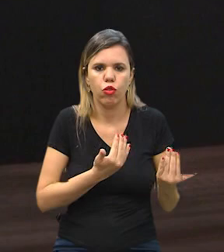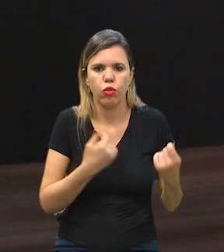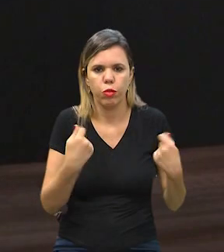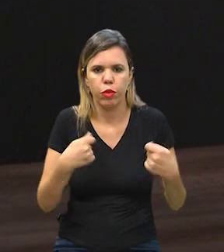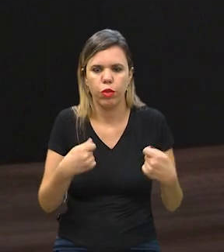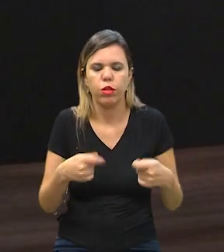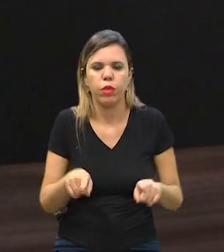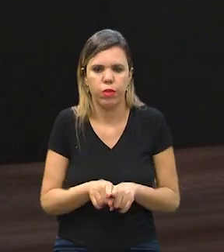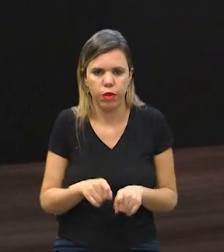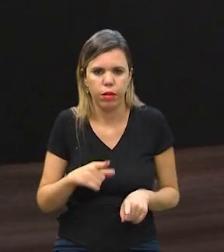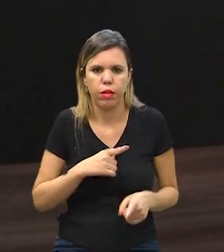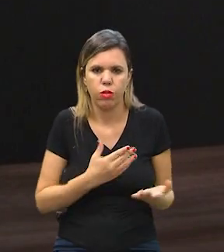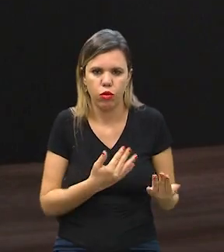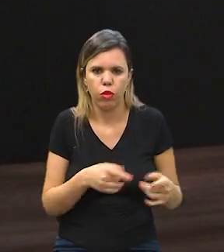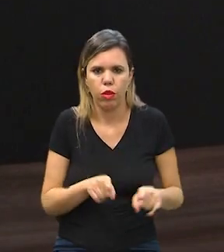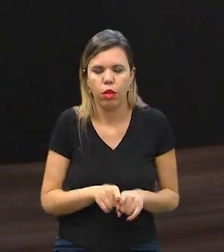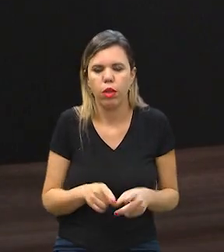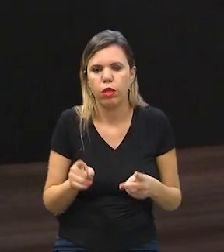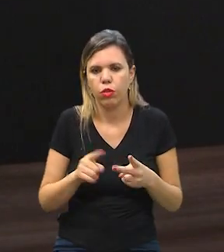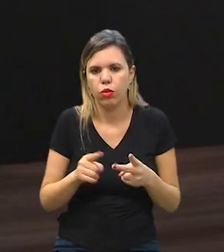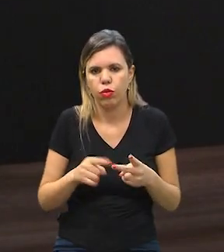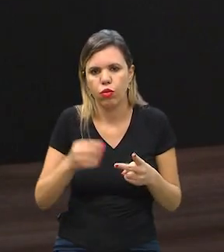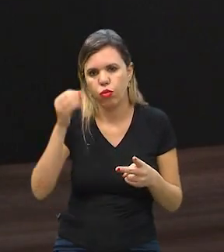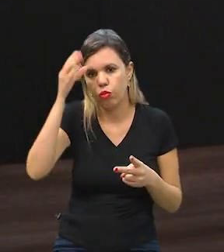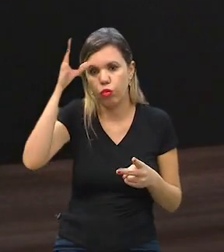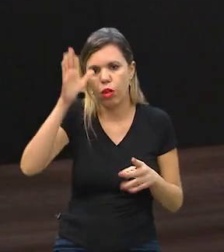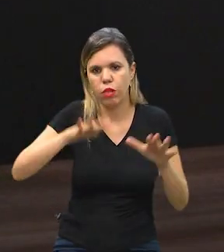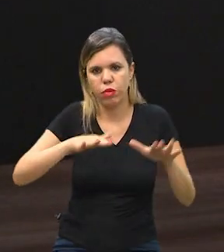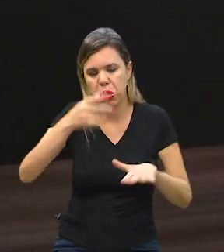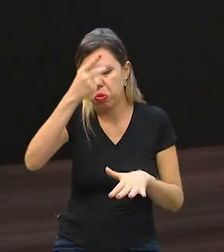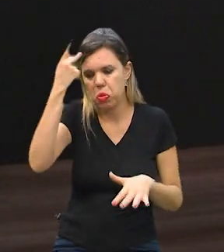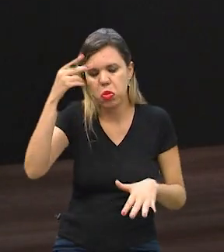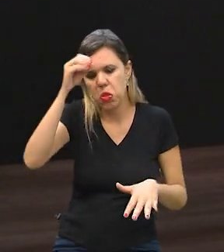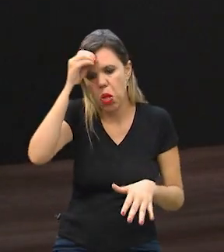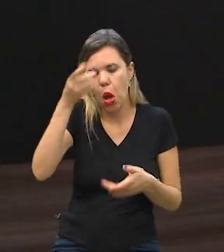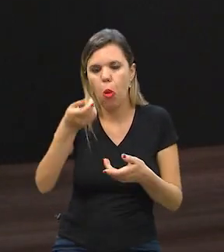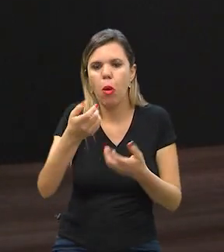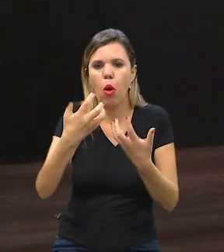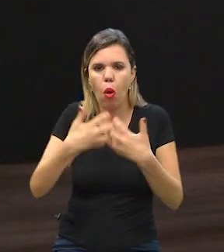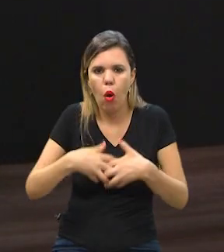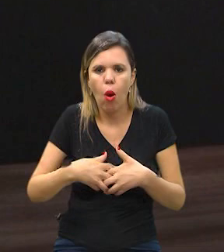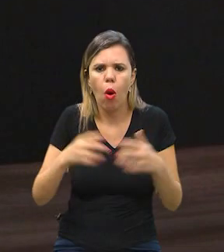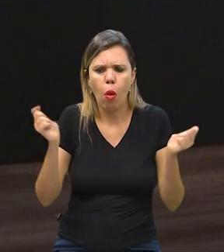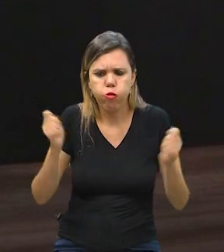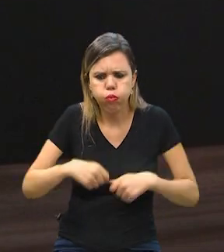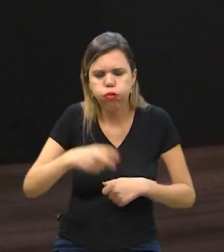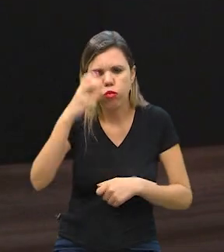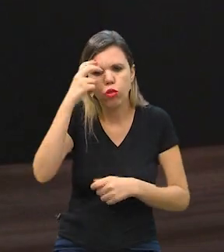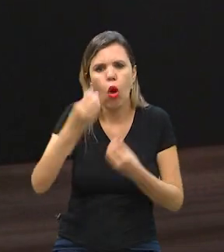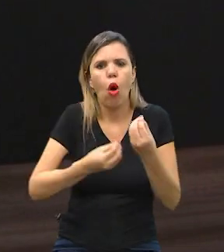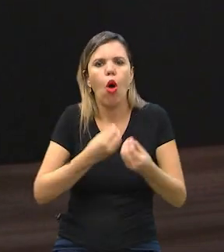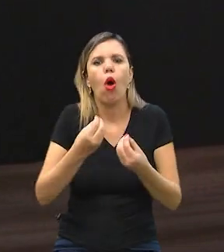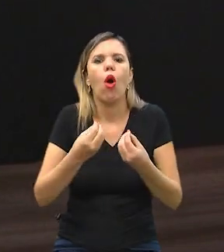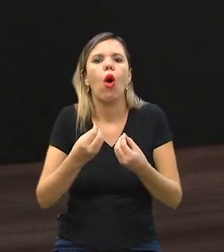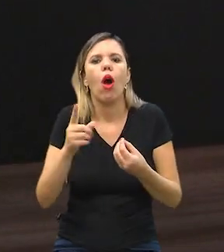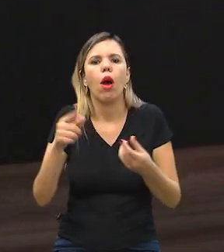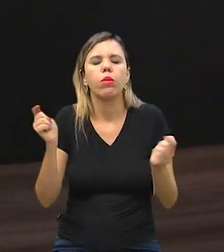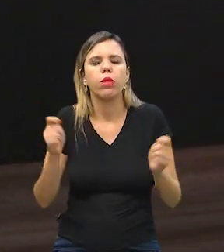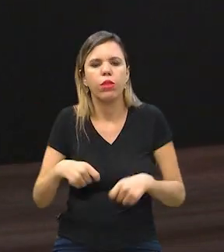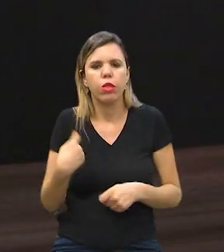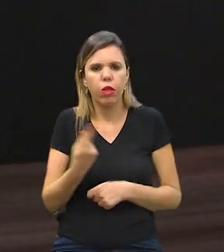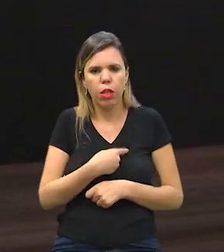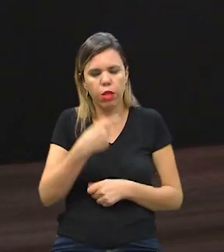da autoestima desse jovem da periferia, e a segunda, tem muito saber, mas muitas vezes nem ele sabe do potencial